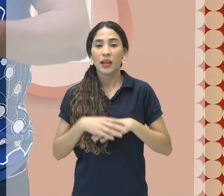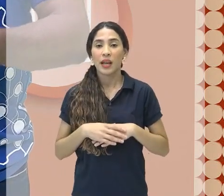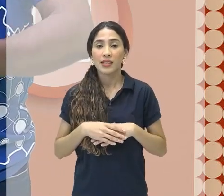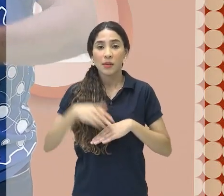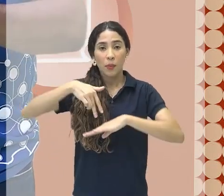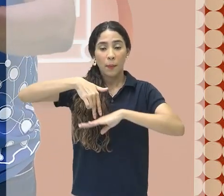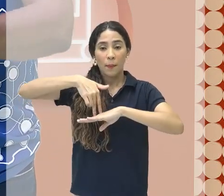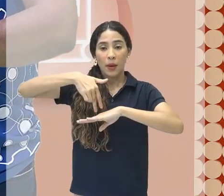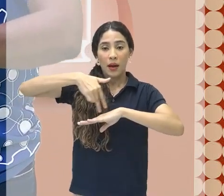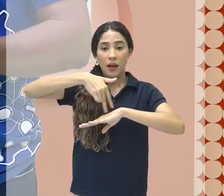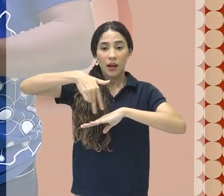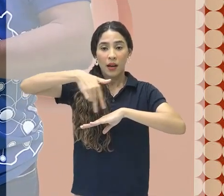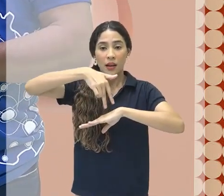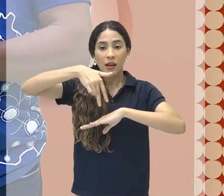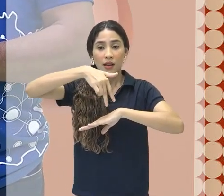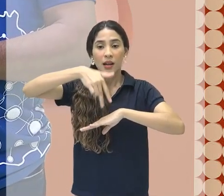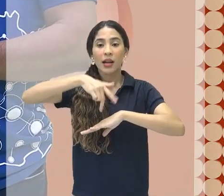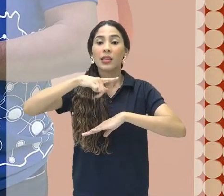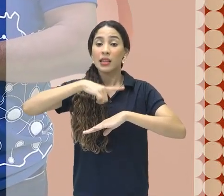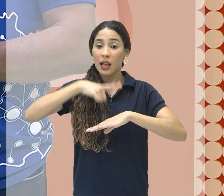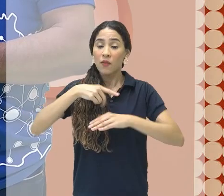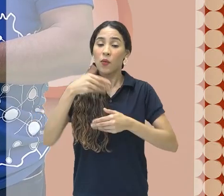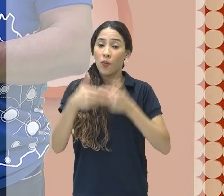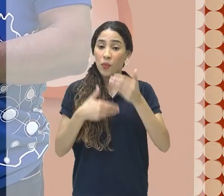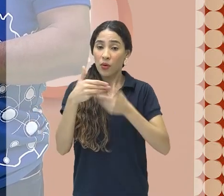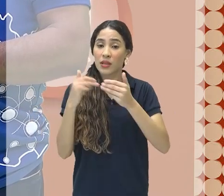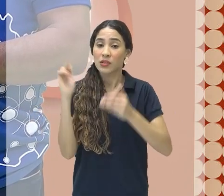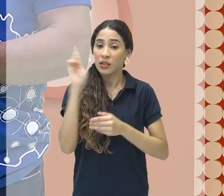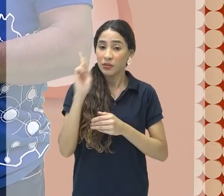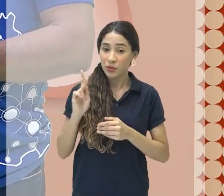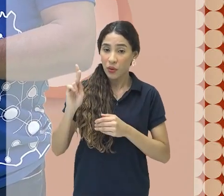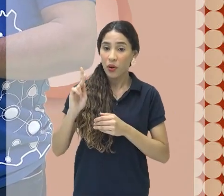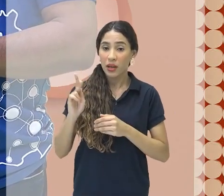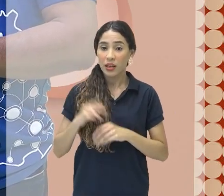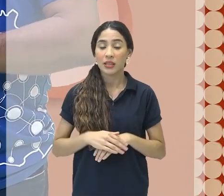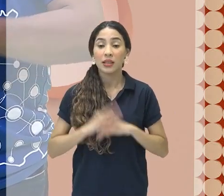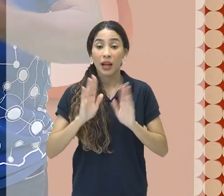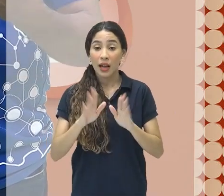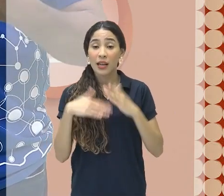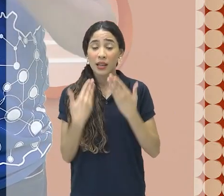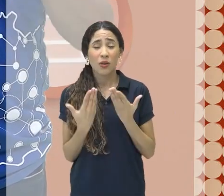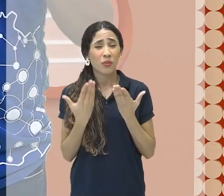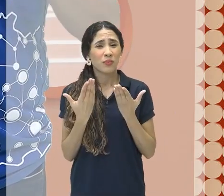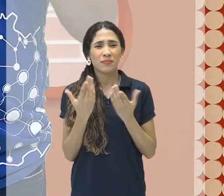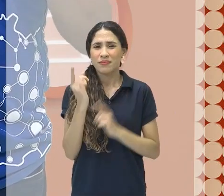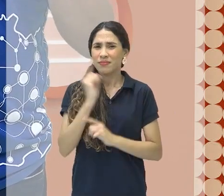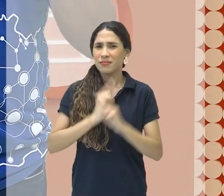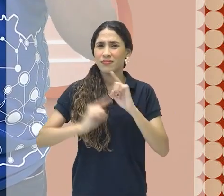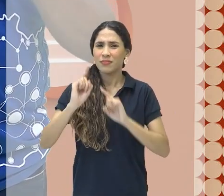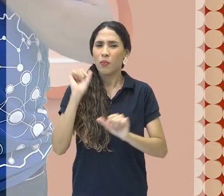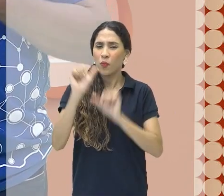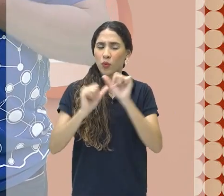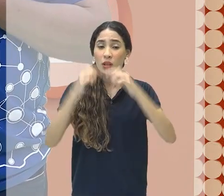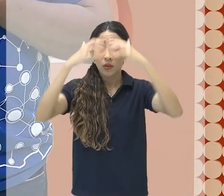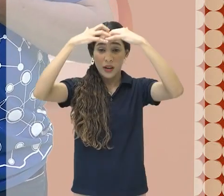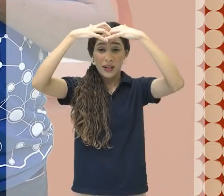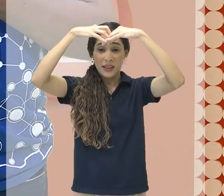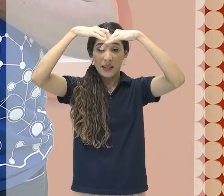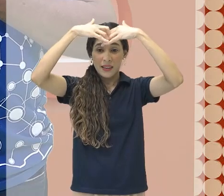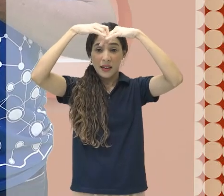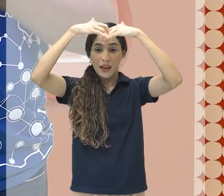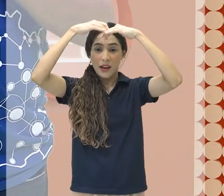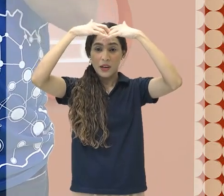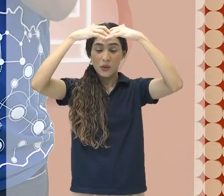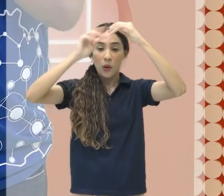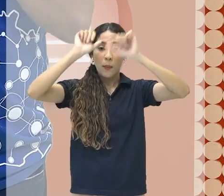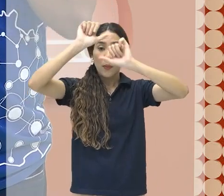nós andamos. Ele teve todo um processo, né? Na história a gente vê isso aí. Então muita coisa foi mudando, o seu crânio, né?